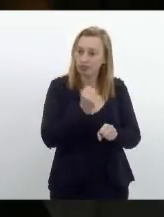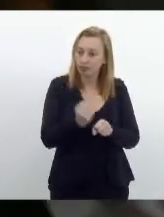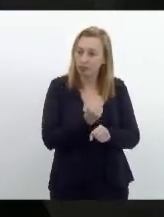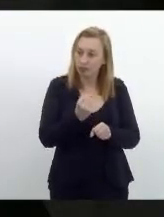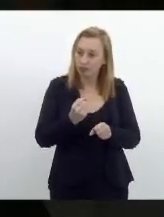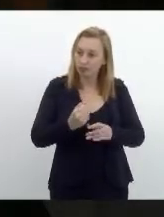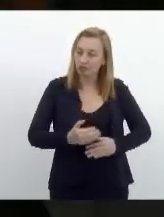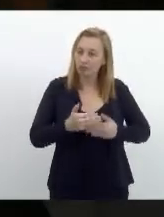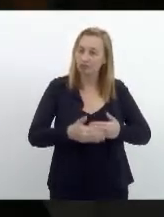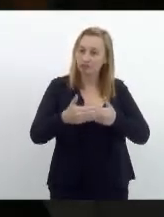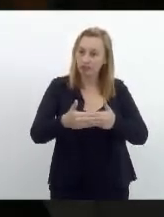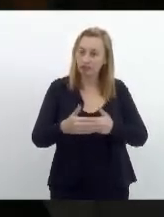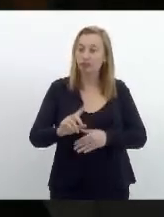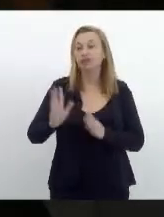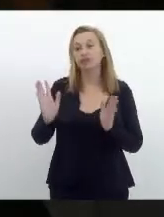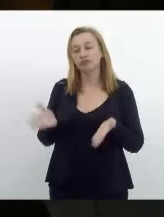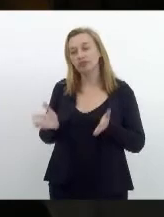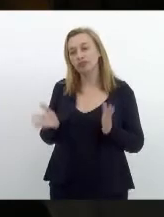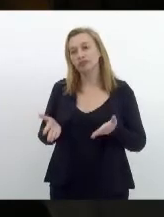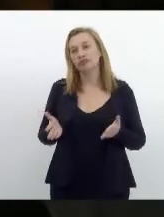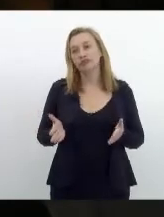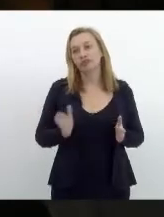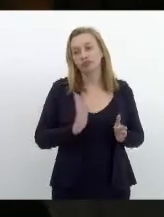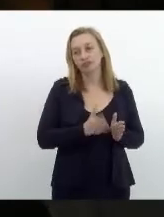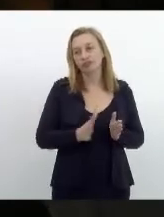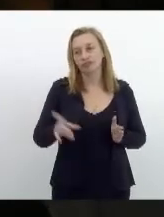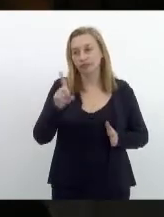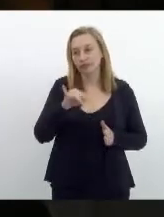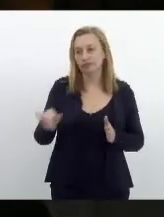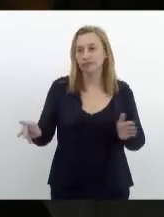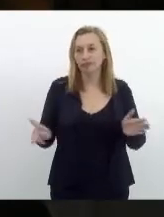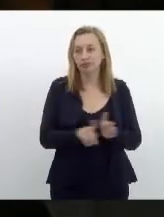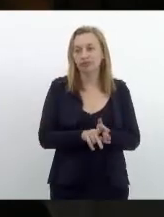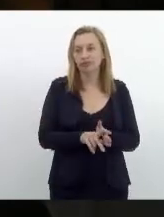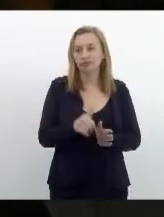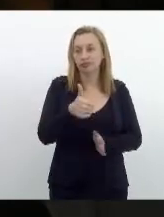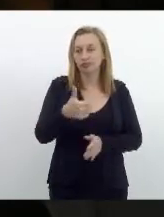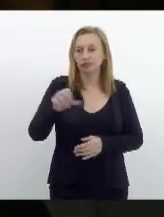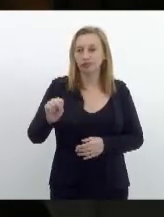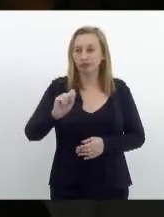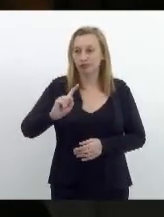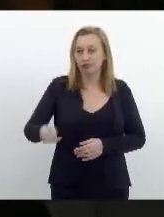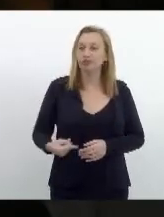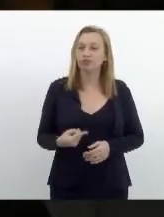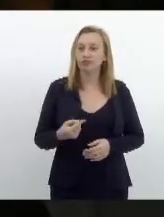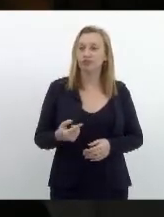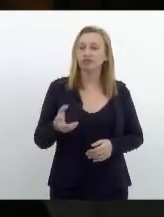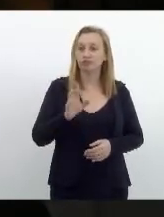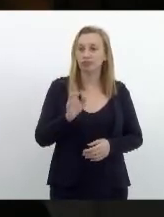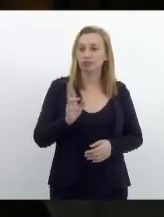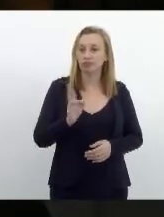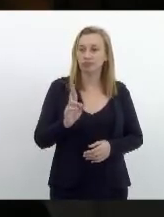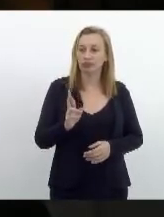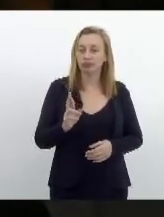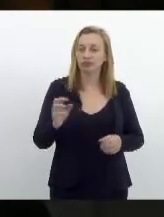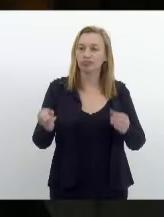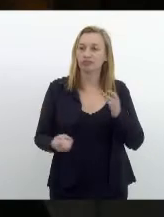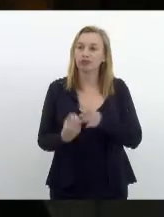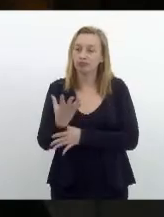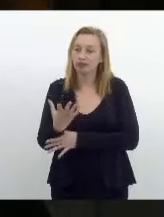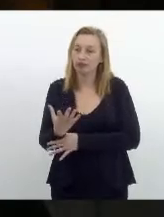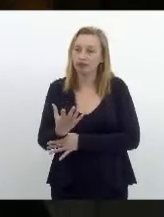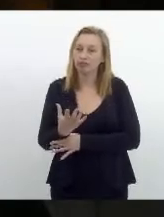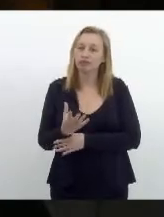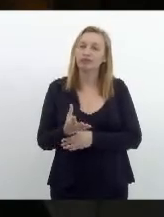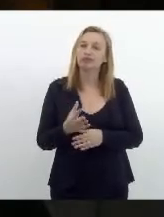e Comunicação Social e hoje, na ordem do dia, esse projeto que garante 18 milhões de reais para a construção do biotério central, que, repito e insisto,